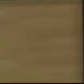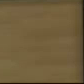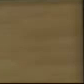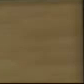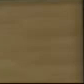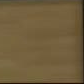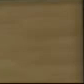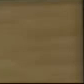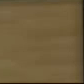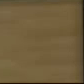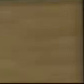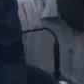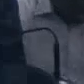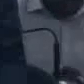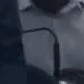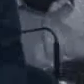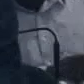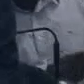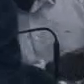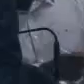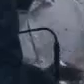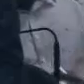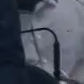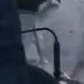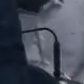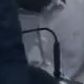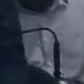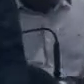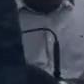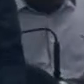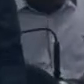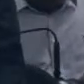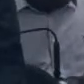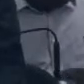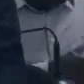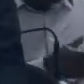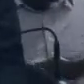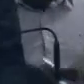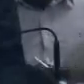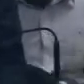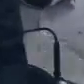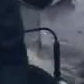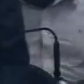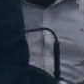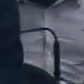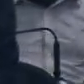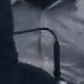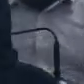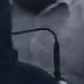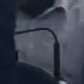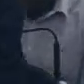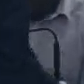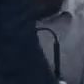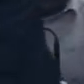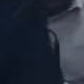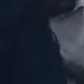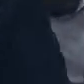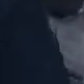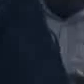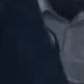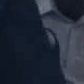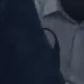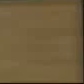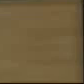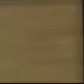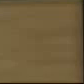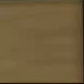para esse povo um pouco esquecido, né? Mas vamos continuar lutando. nobres vereadores. Vamos fazer a nossa parte. Pois é, no